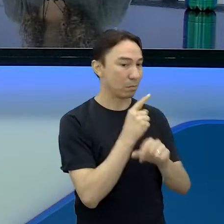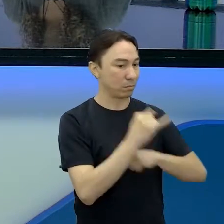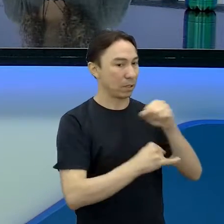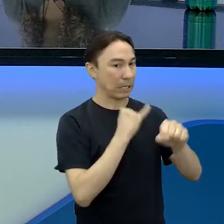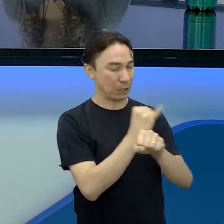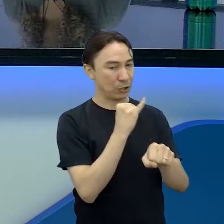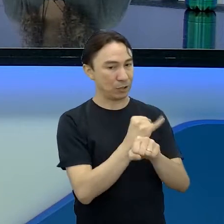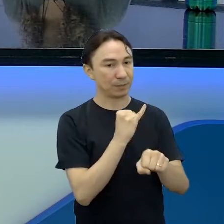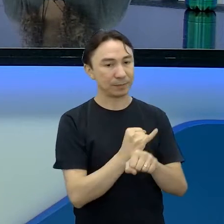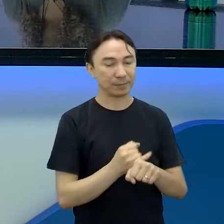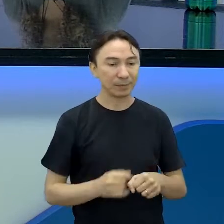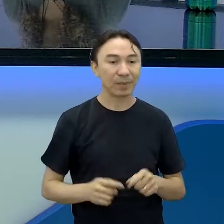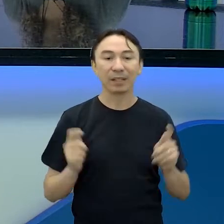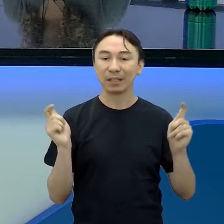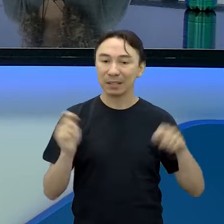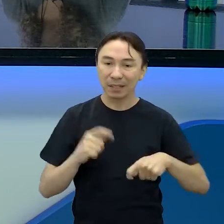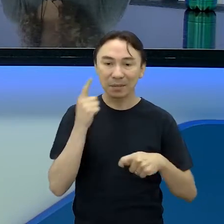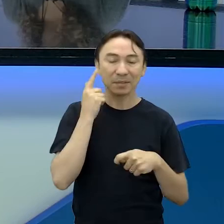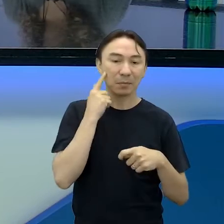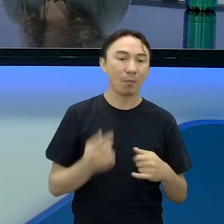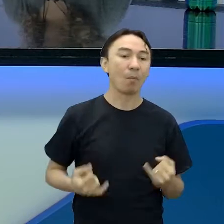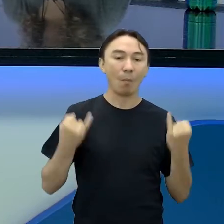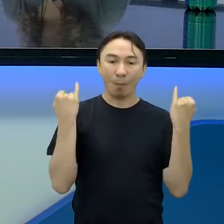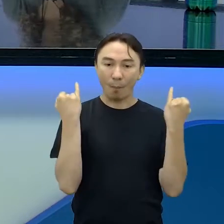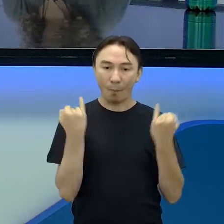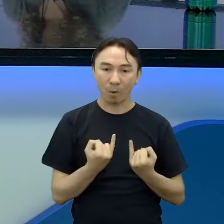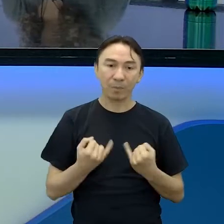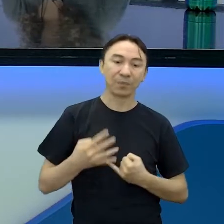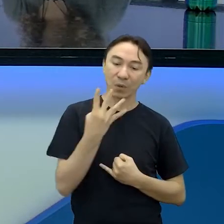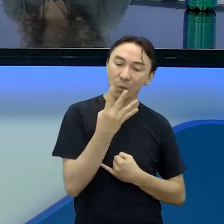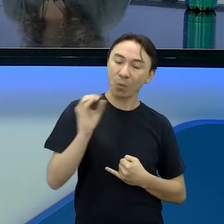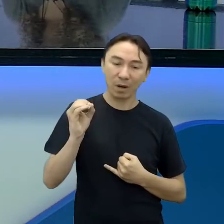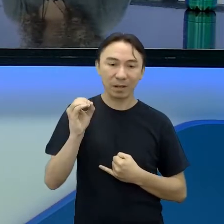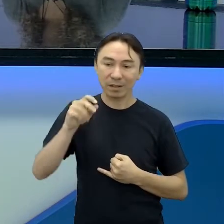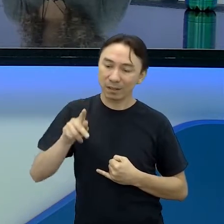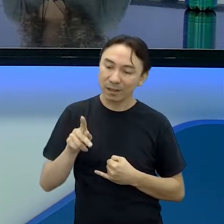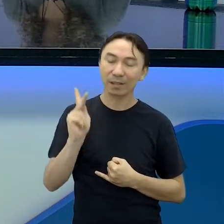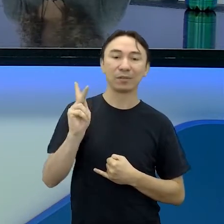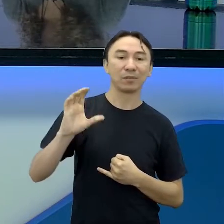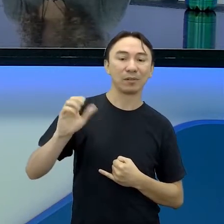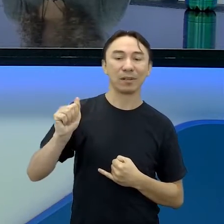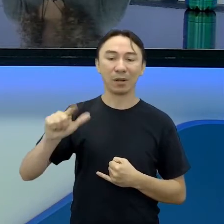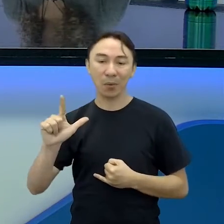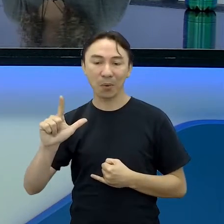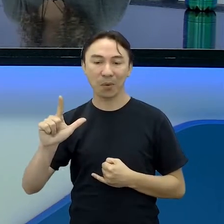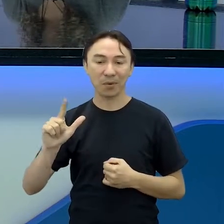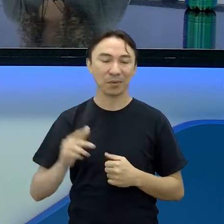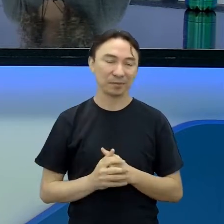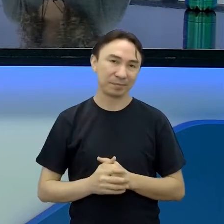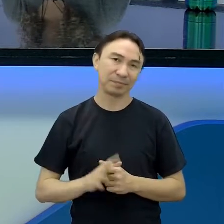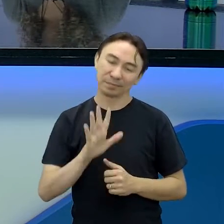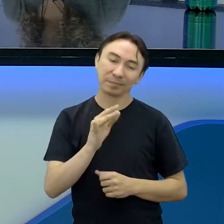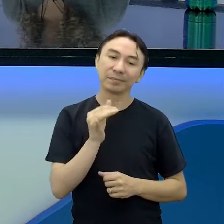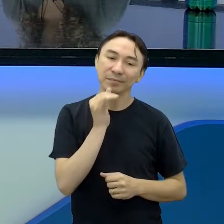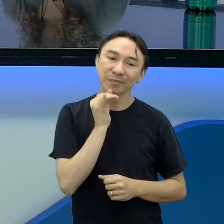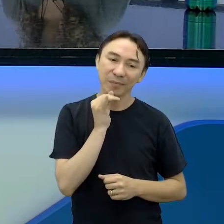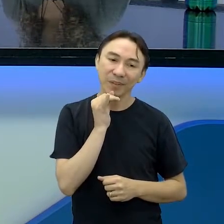Você pode perder até 40 calorias se você rir por meia hora. E se você caminhar